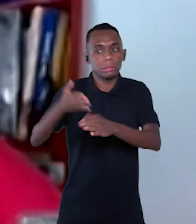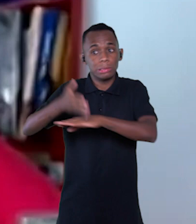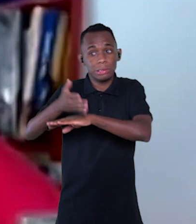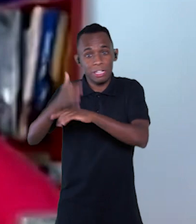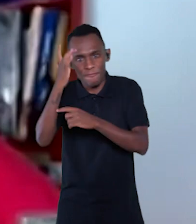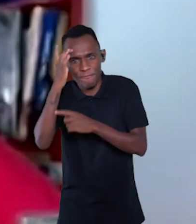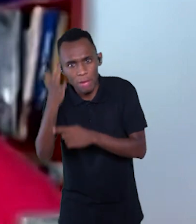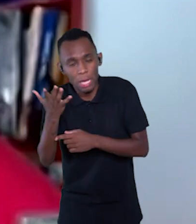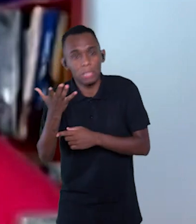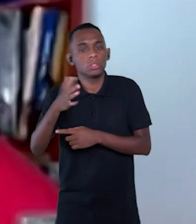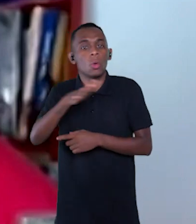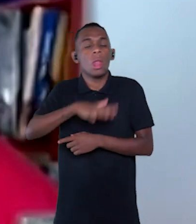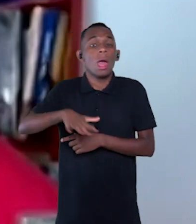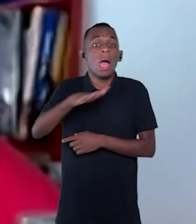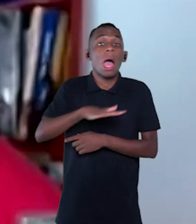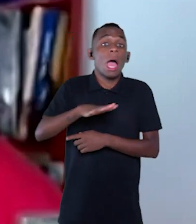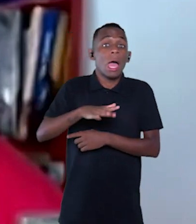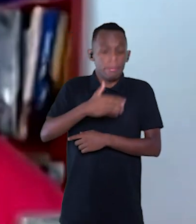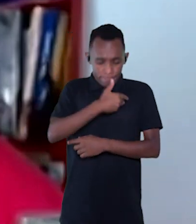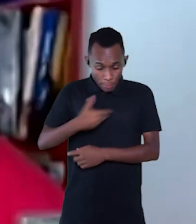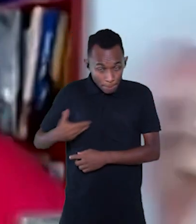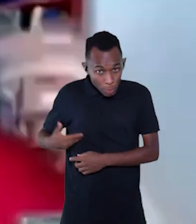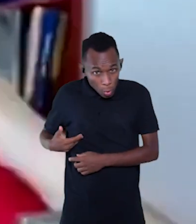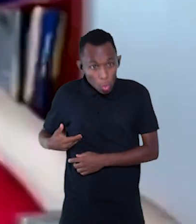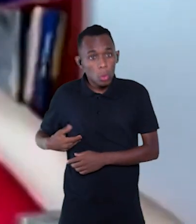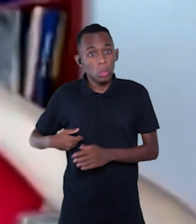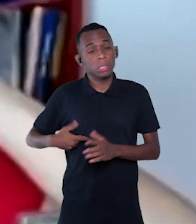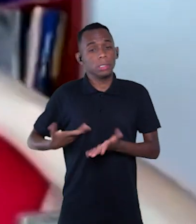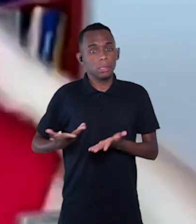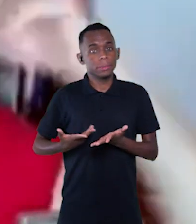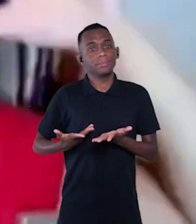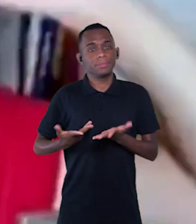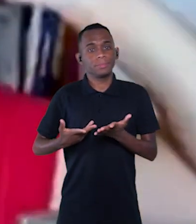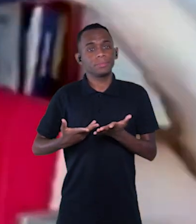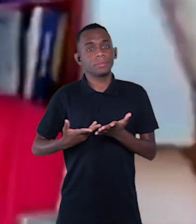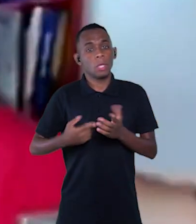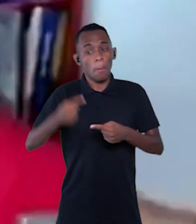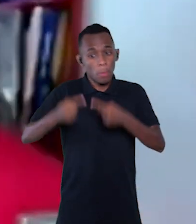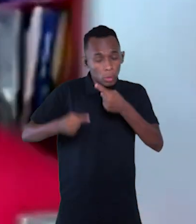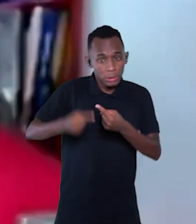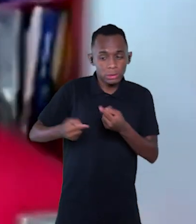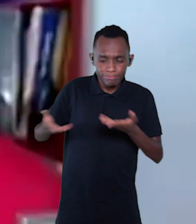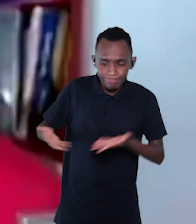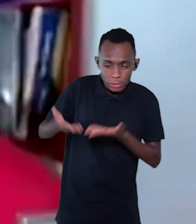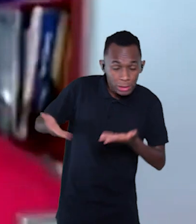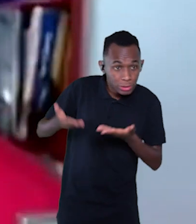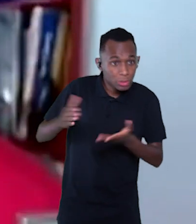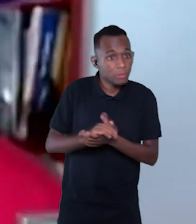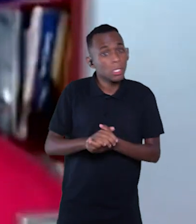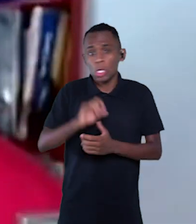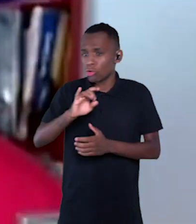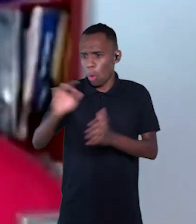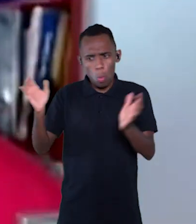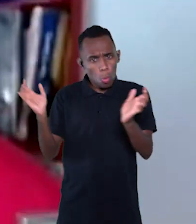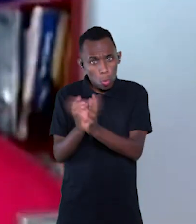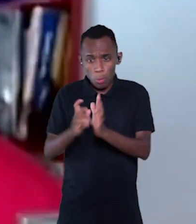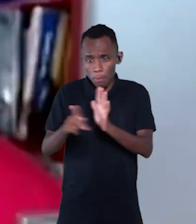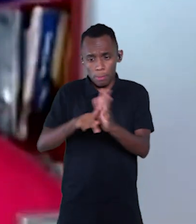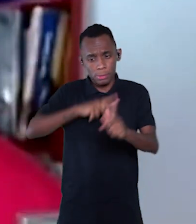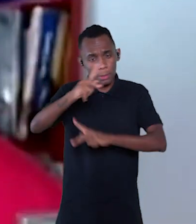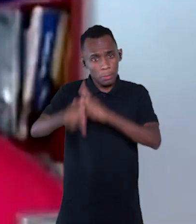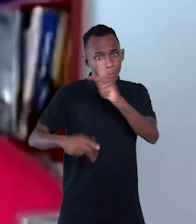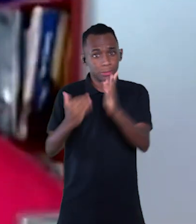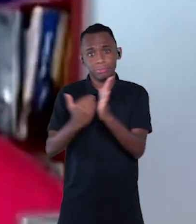universidade pública, com política de permanência estudantil, só uma casta específica da população que vai ter acesso ao